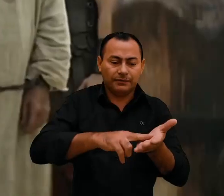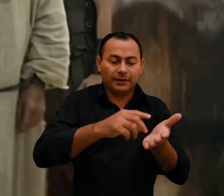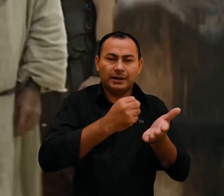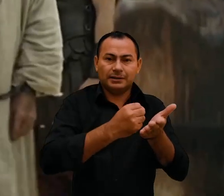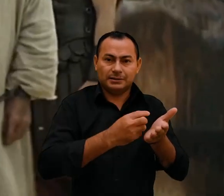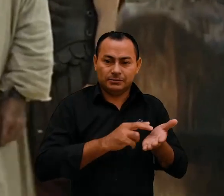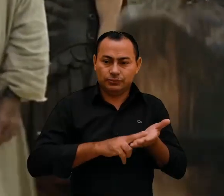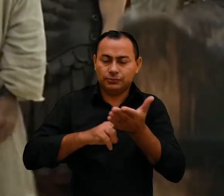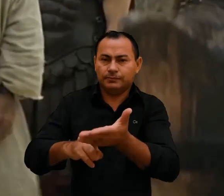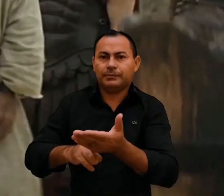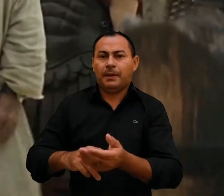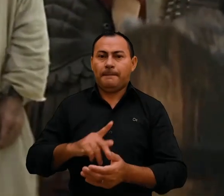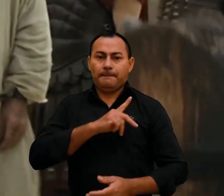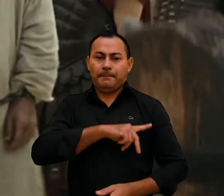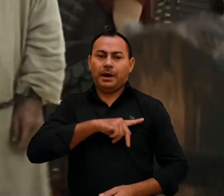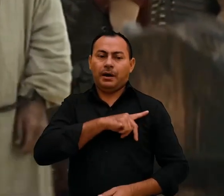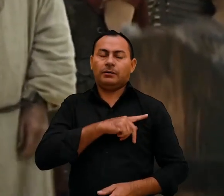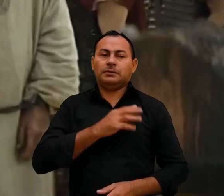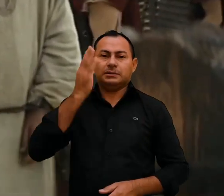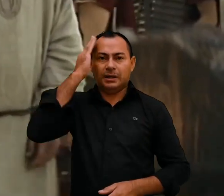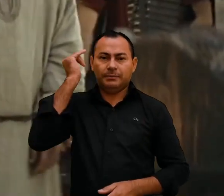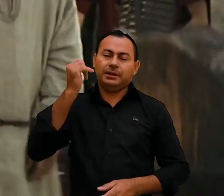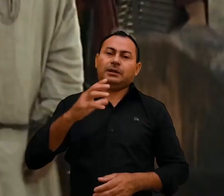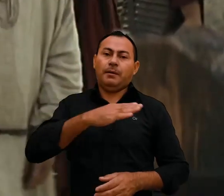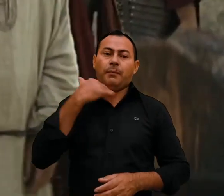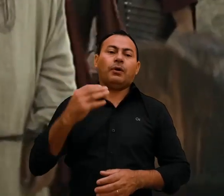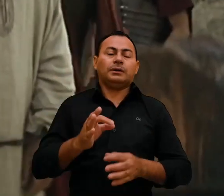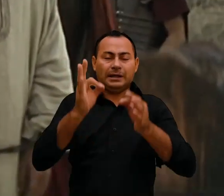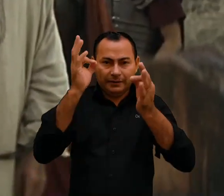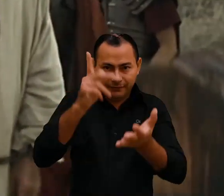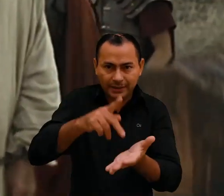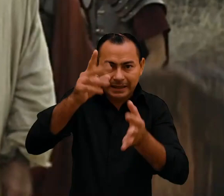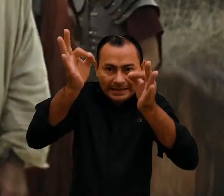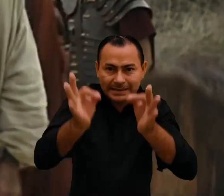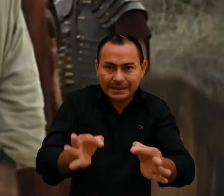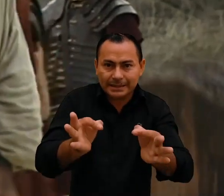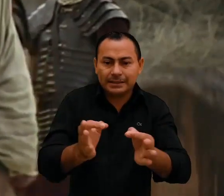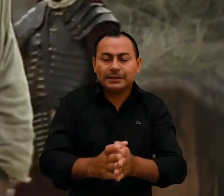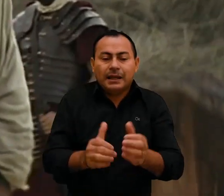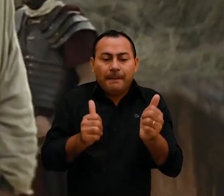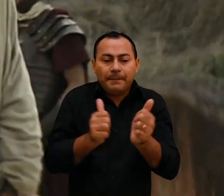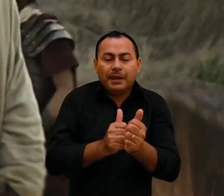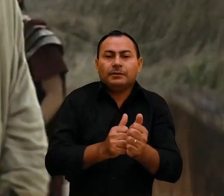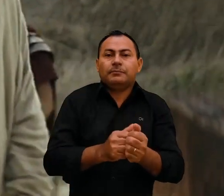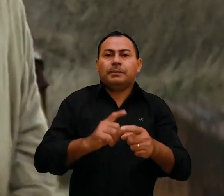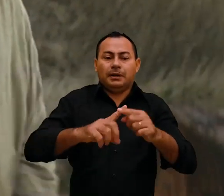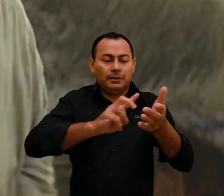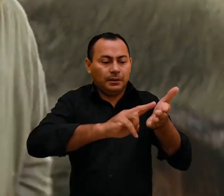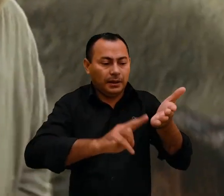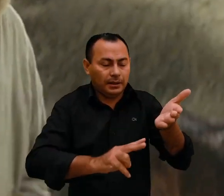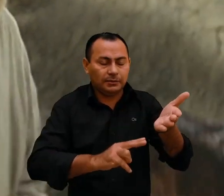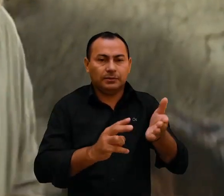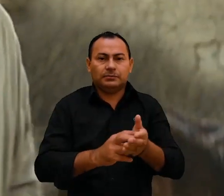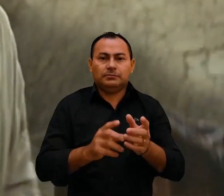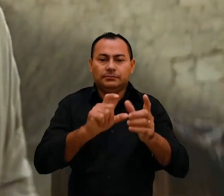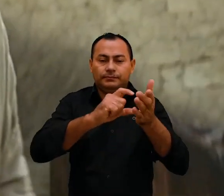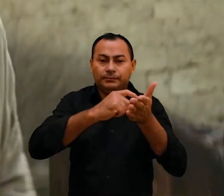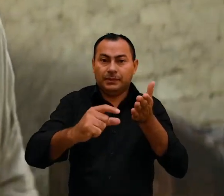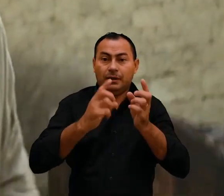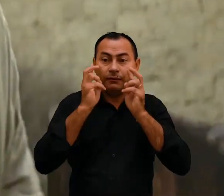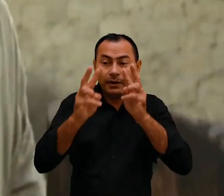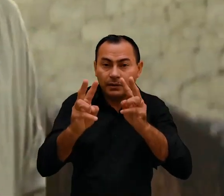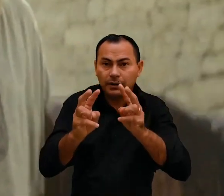escreveu esta caça posso sabia que sua morte era iminente estava chegando lendo essa passagem